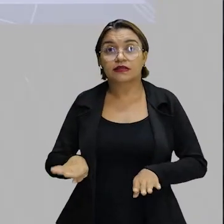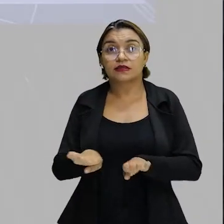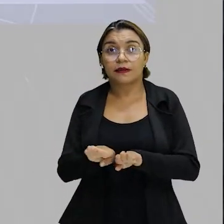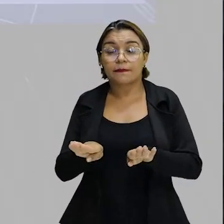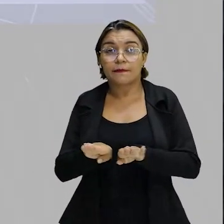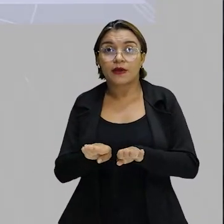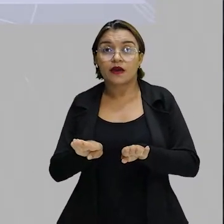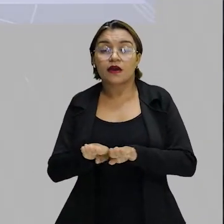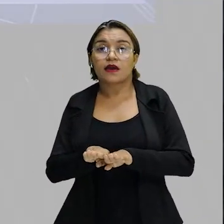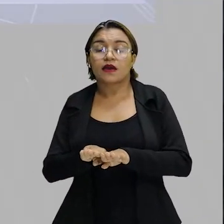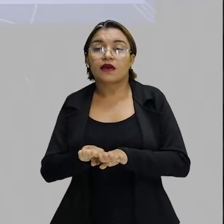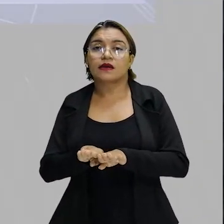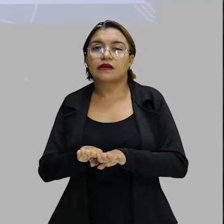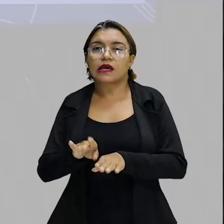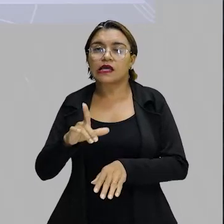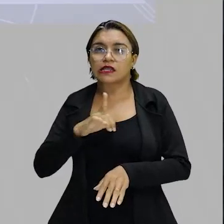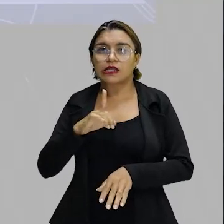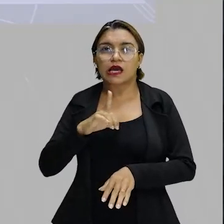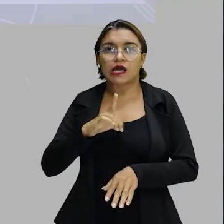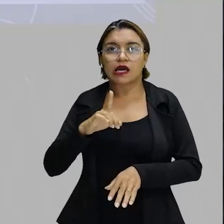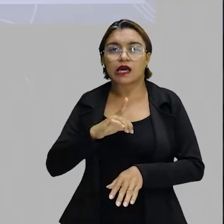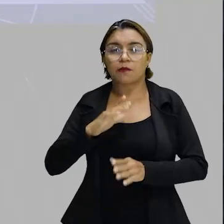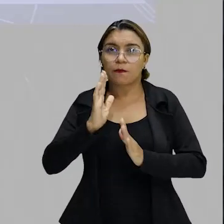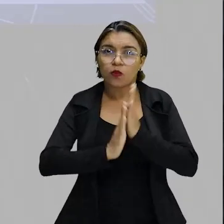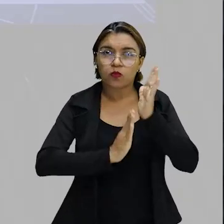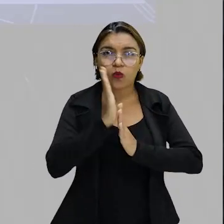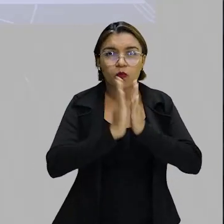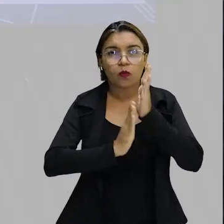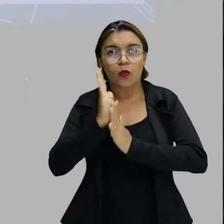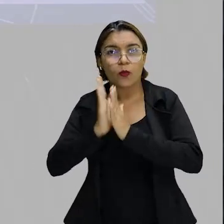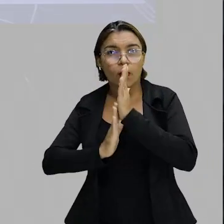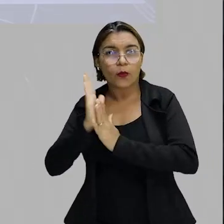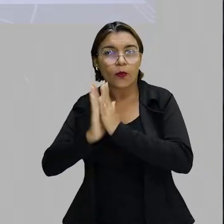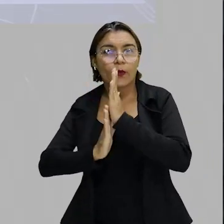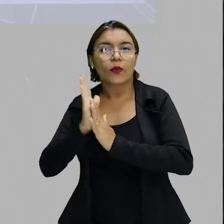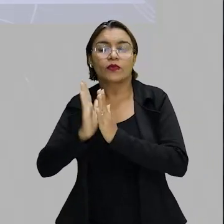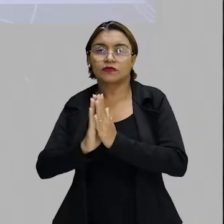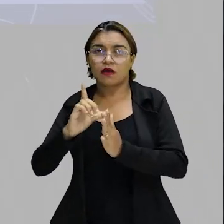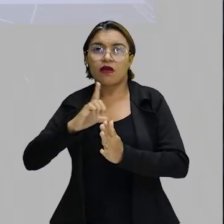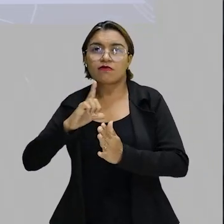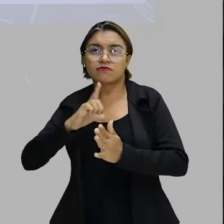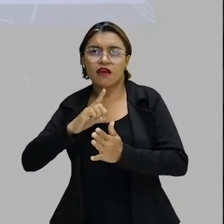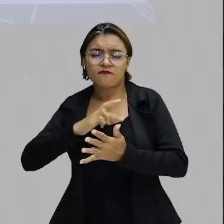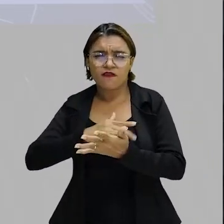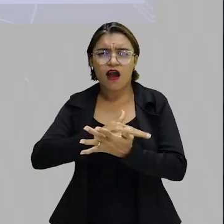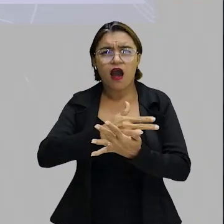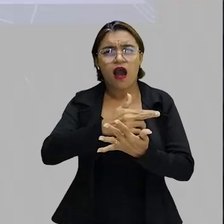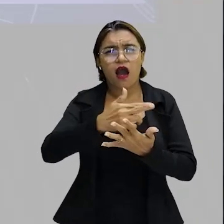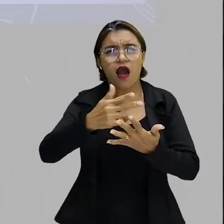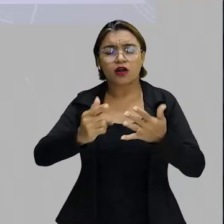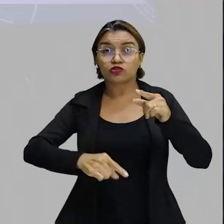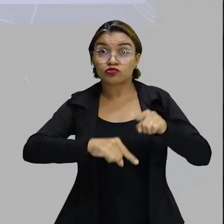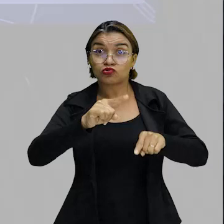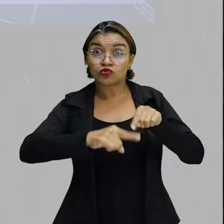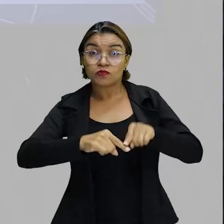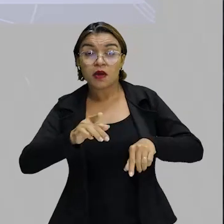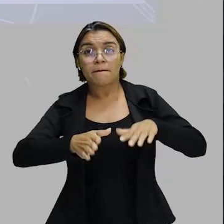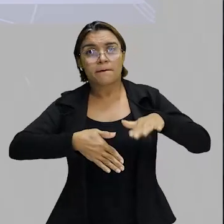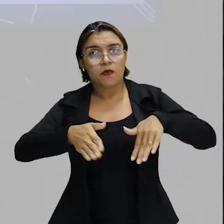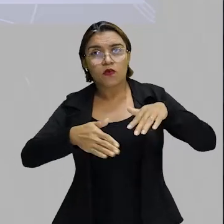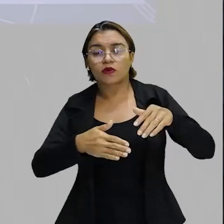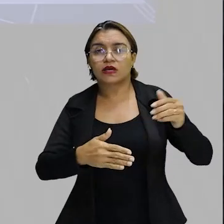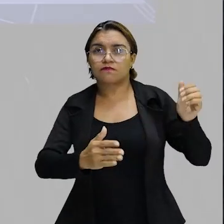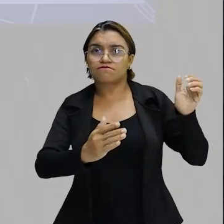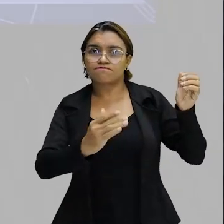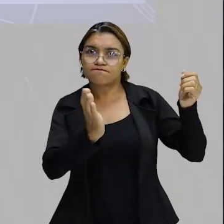é resultado de uma série de instrumentos de percussão que